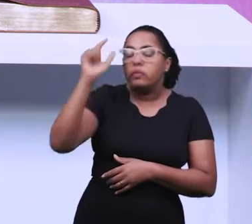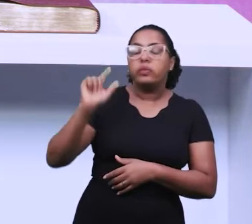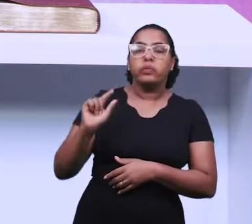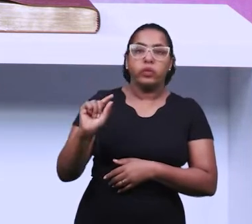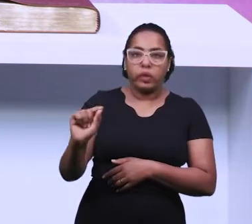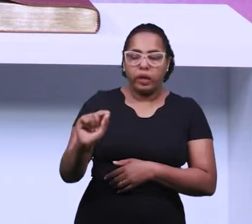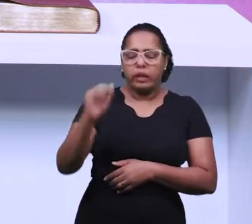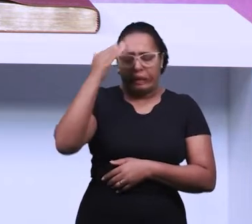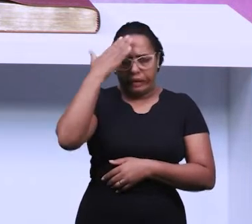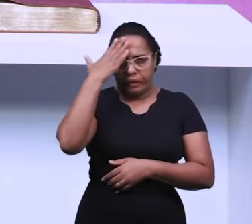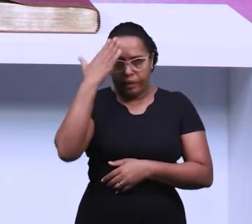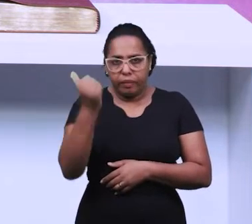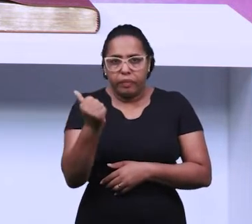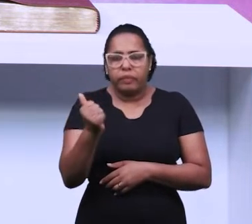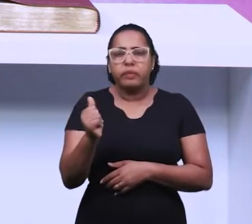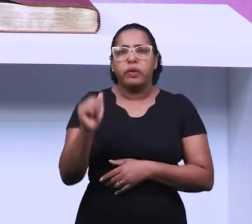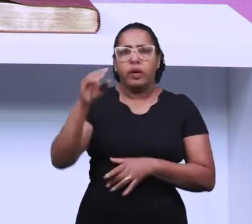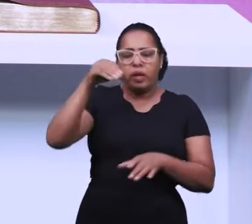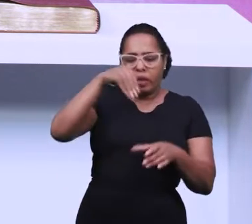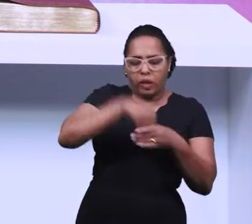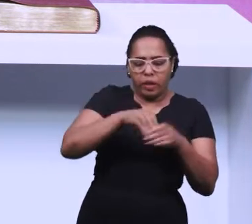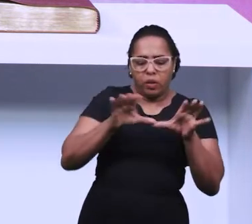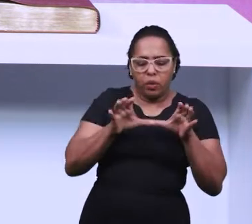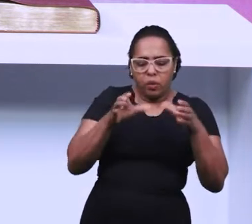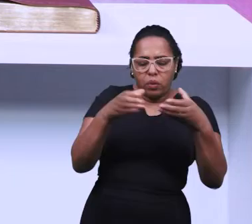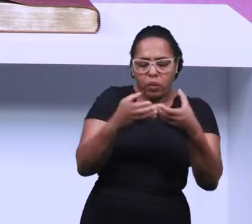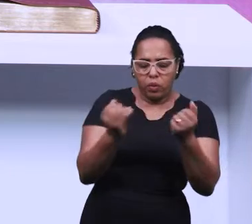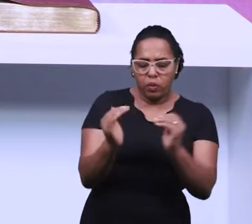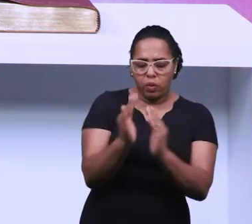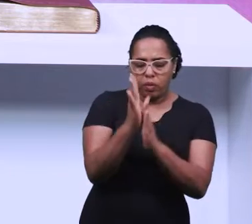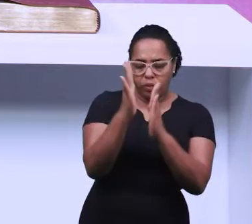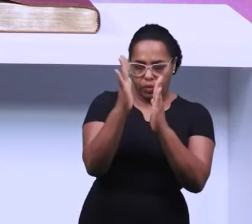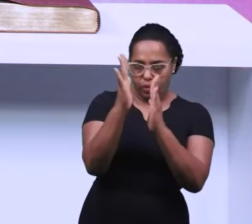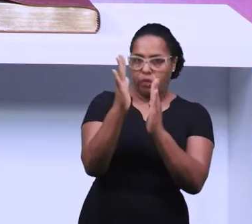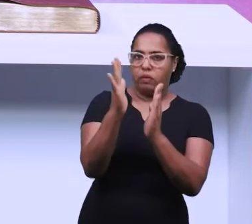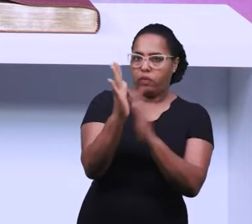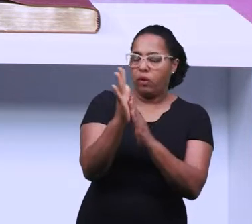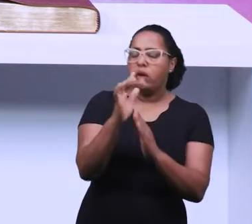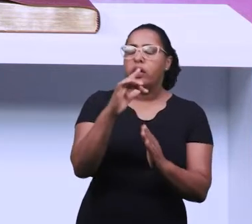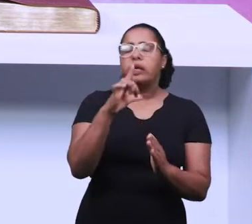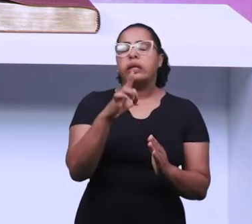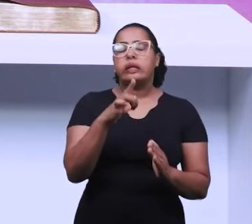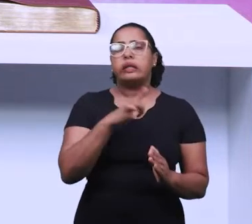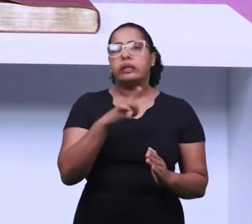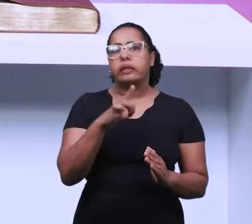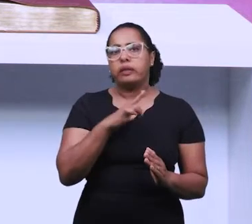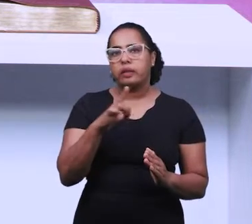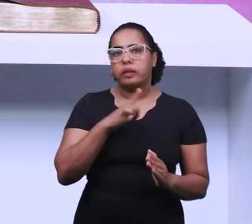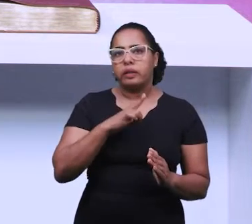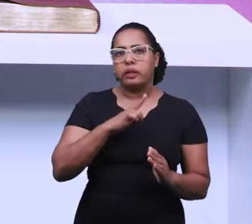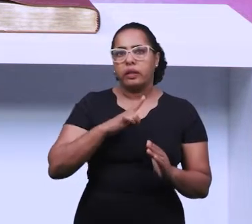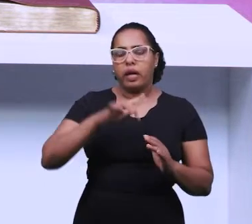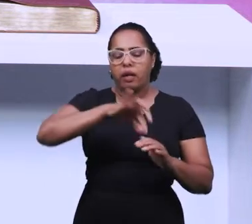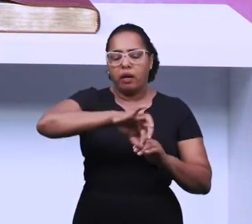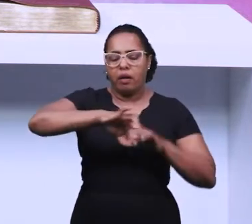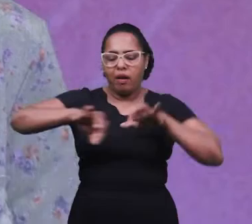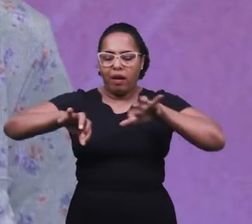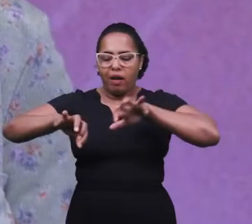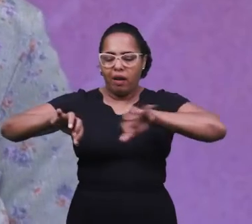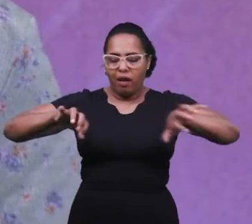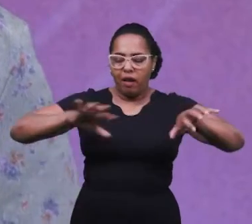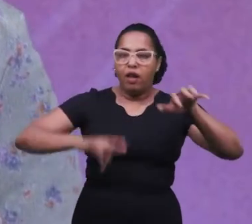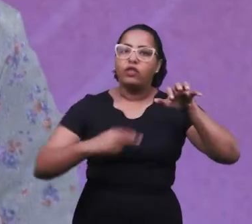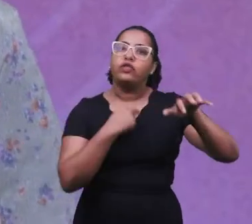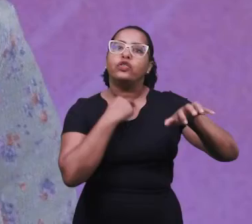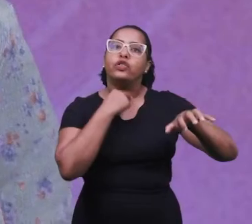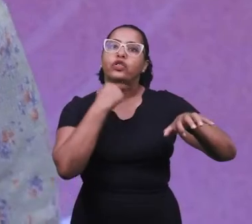importante. Nós sabemos que dentro de um grupo de louvor, por exemplo, nós temos a divisão